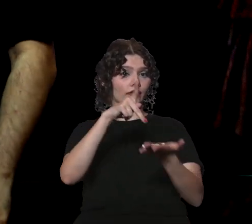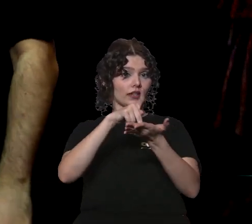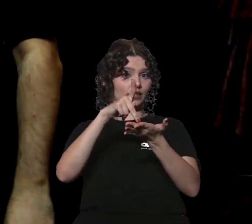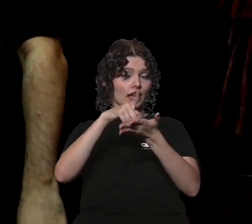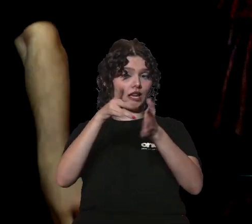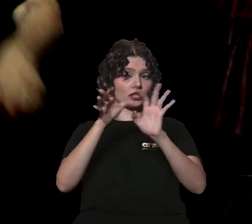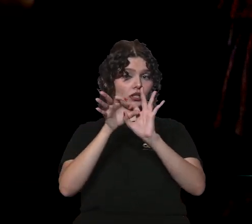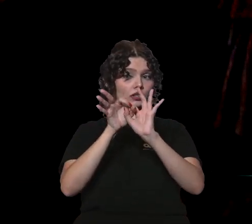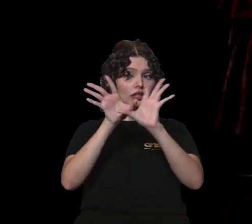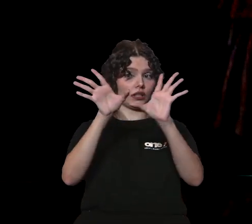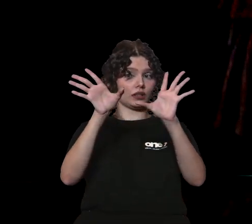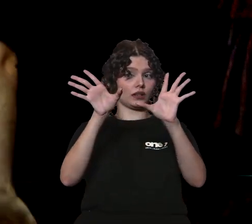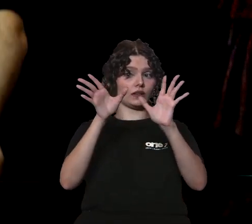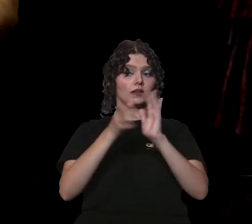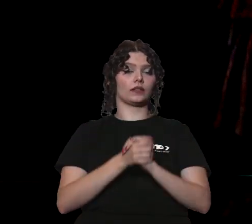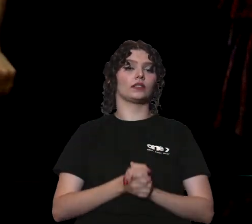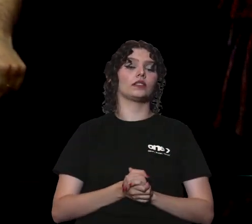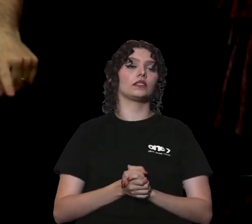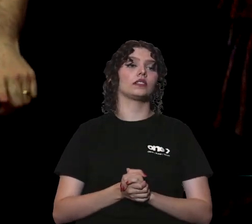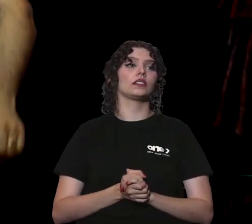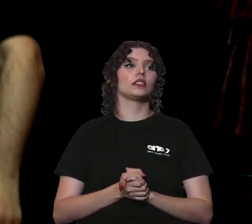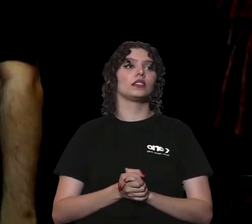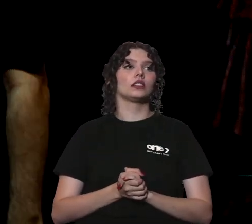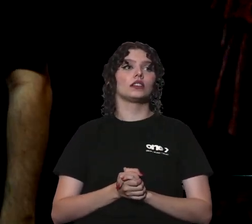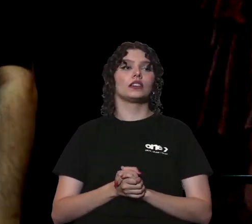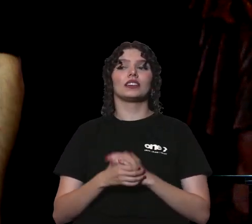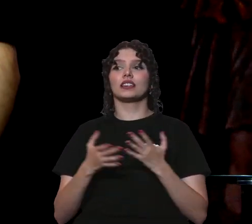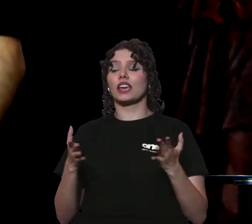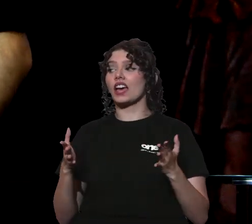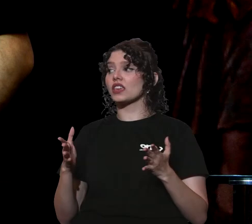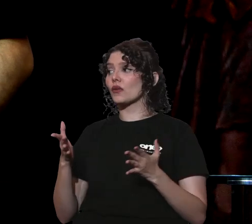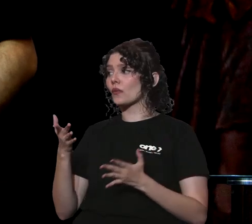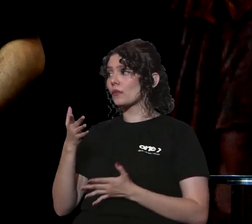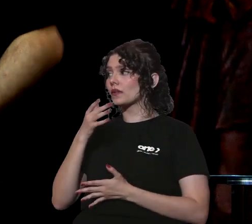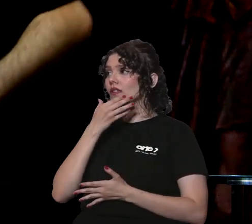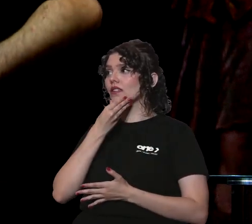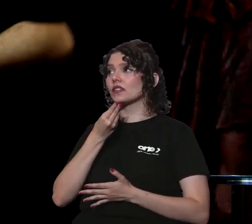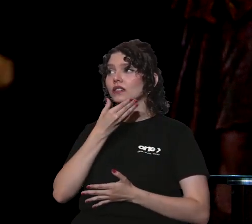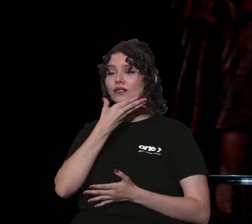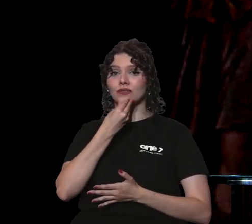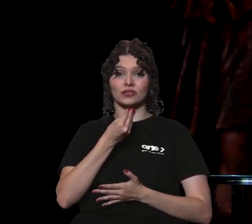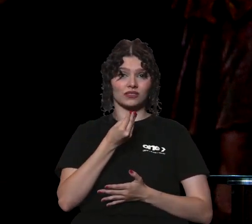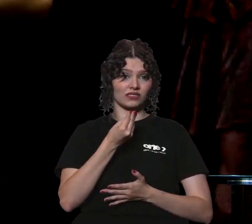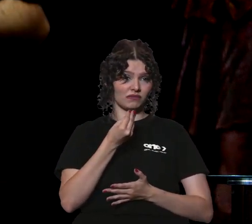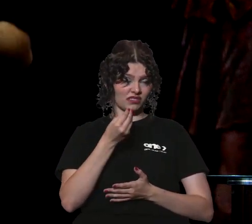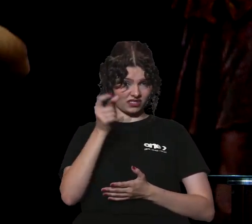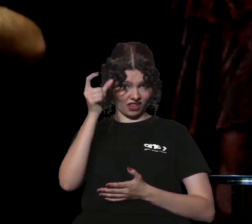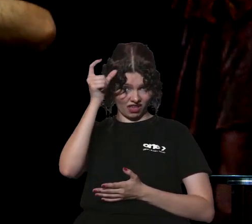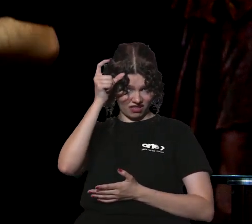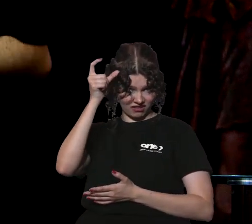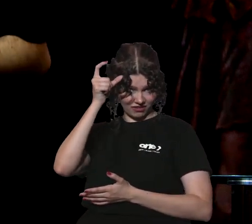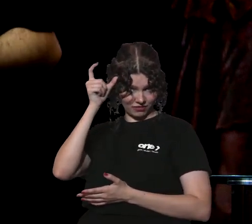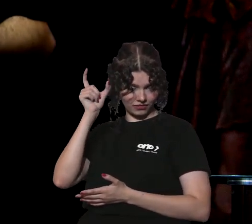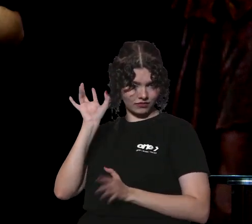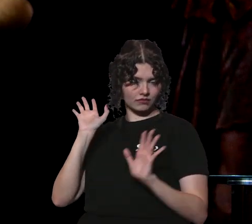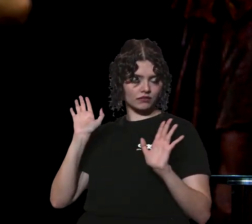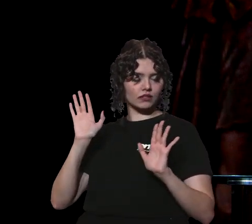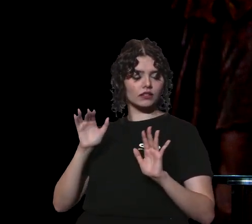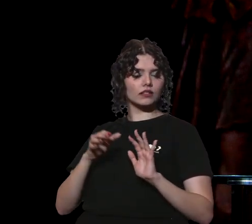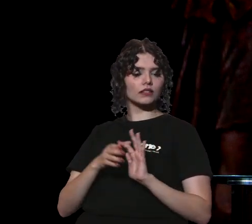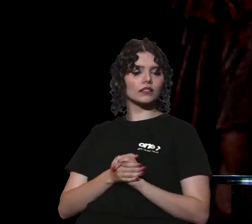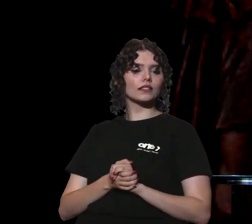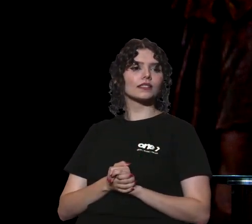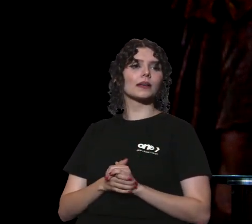E na hora do apelo, aquele menino ficou endemoniado aqui na frente. Ai, nem sei se esse negócio existe, é tudo